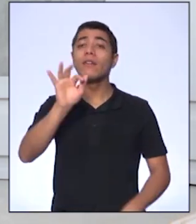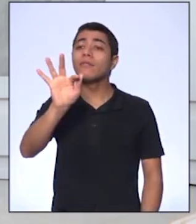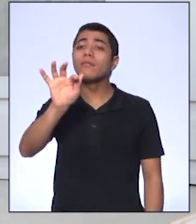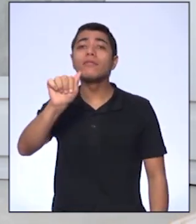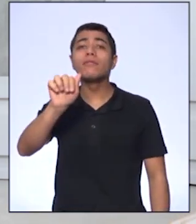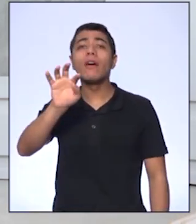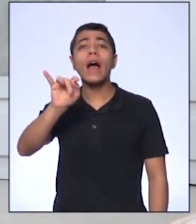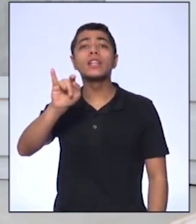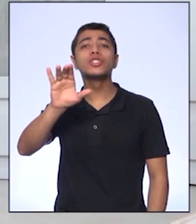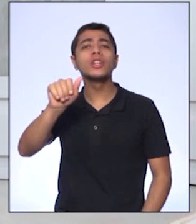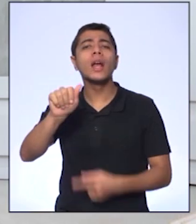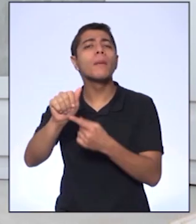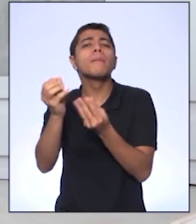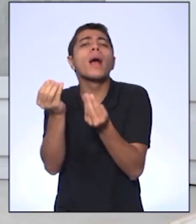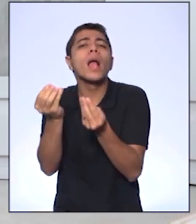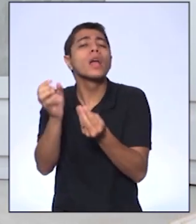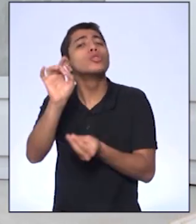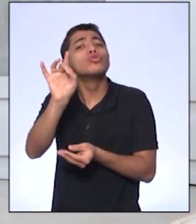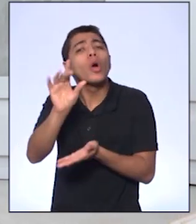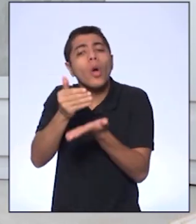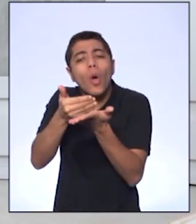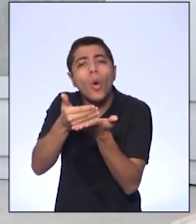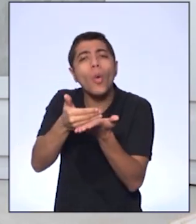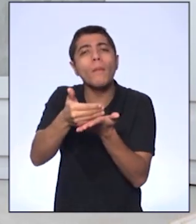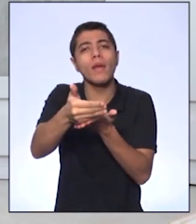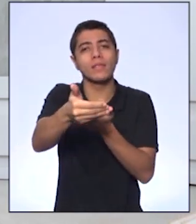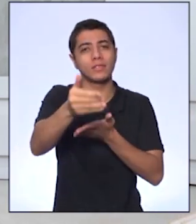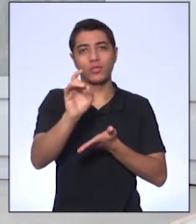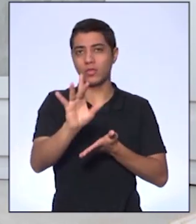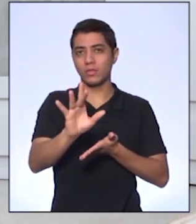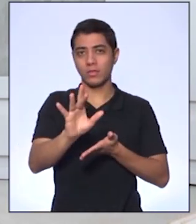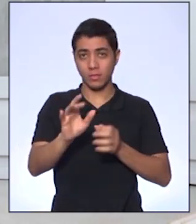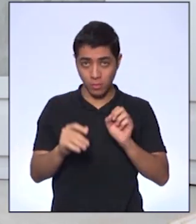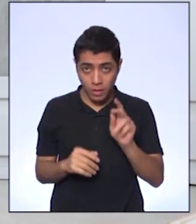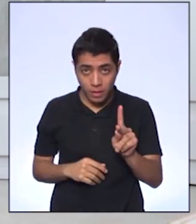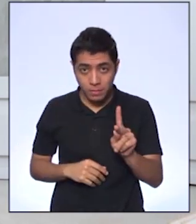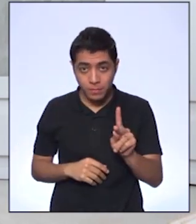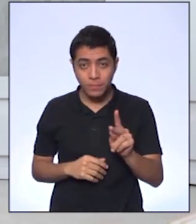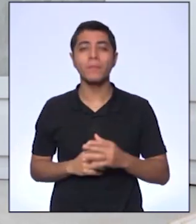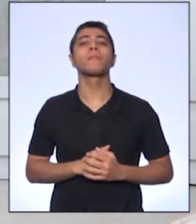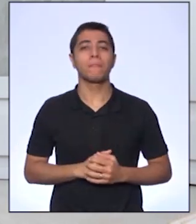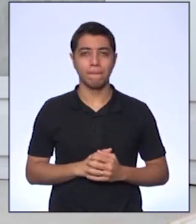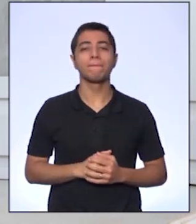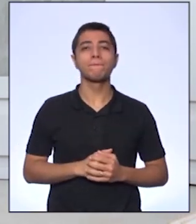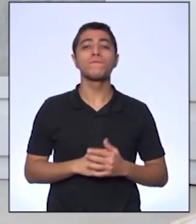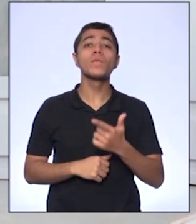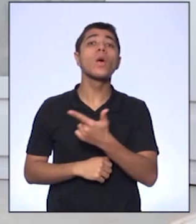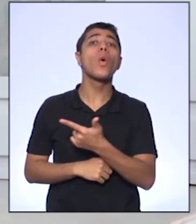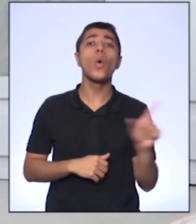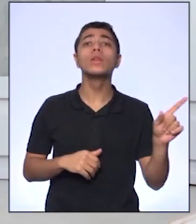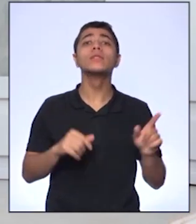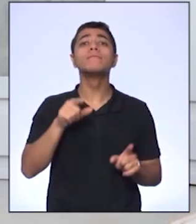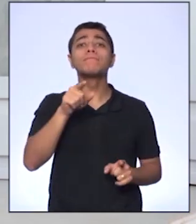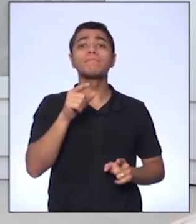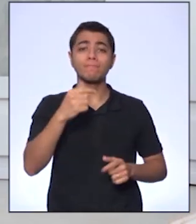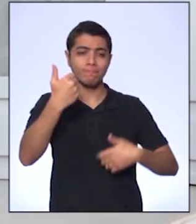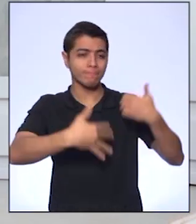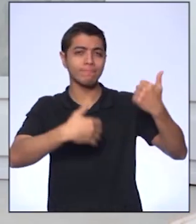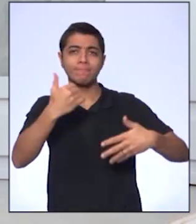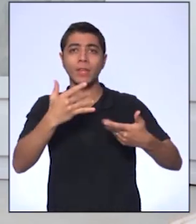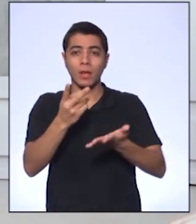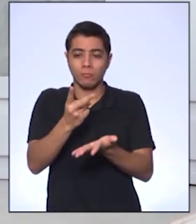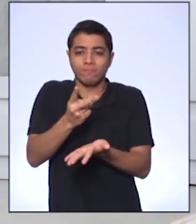da mensagem? Eu não sei você, mas toda vez que eu penso nisso, eu me lembro daquelas conversas de